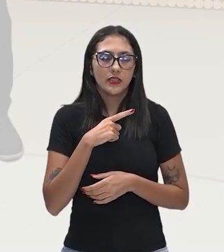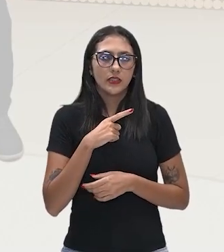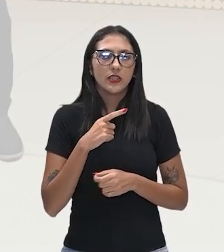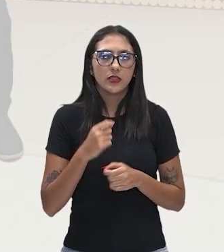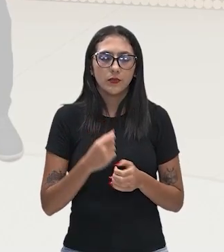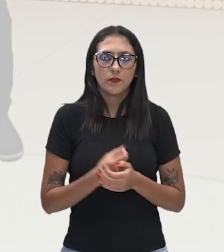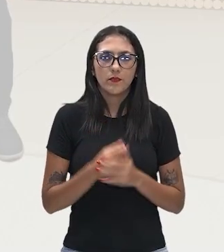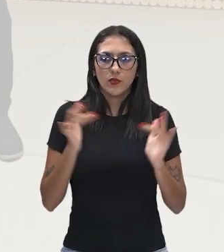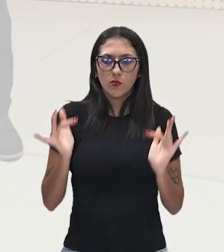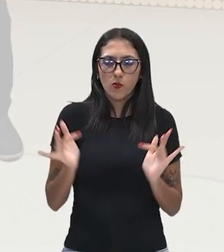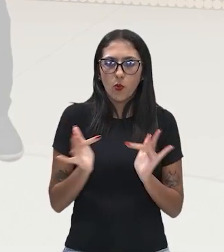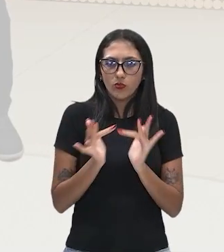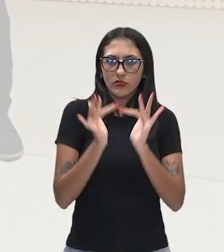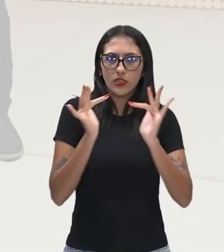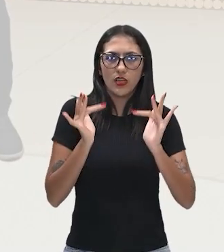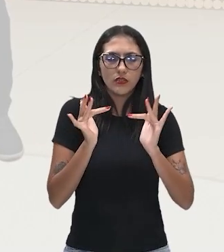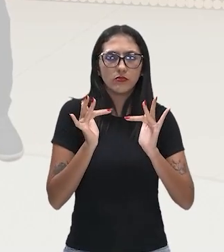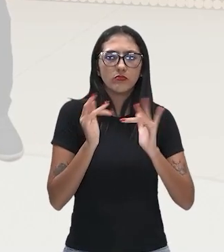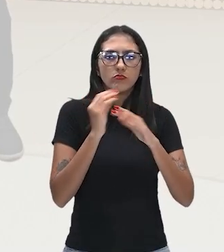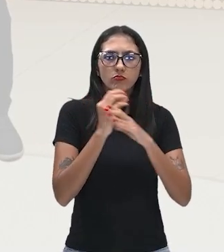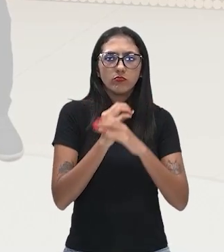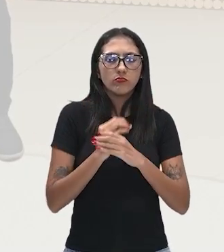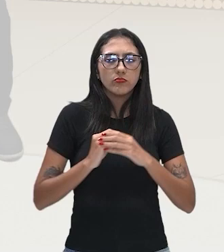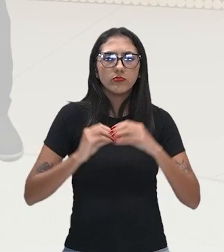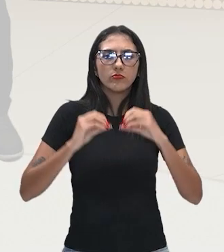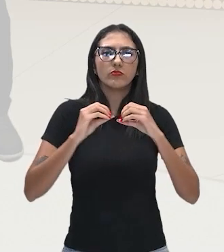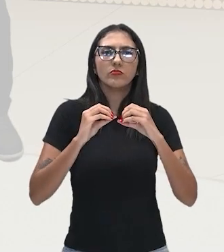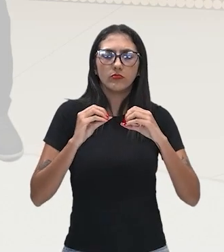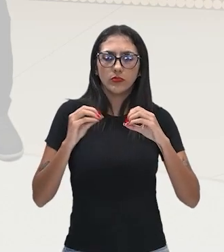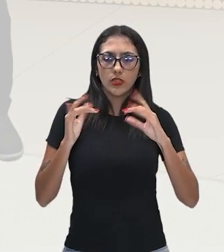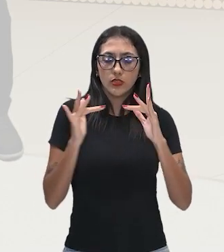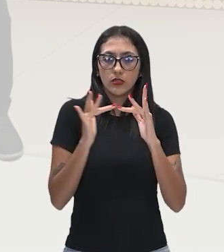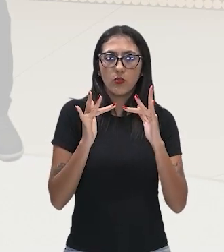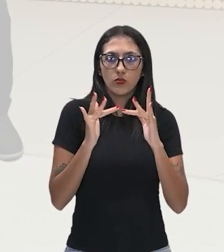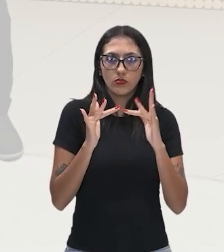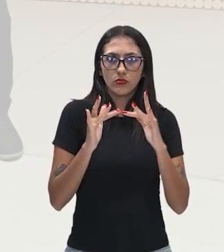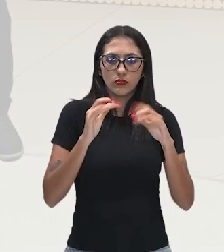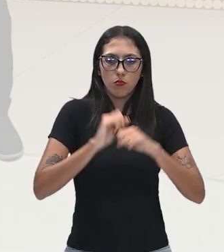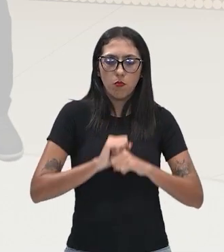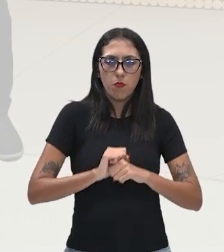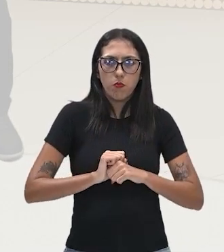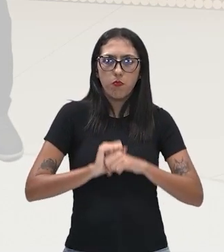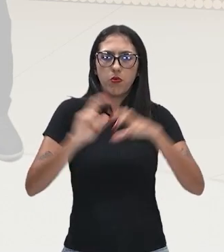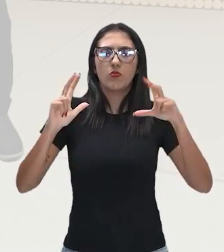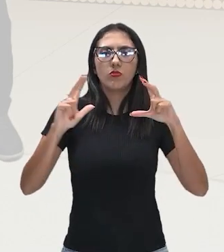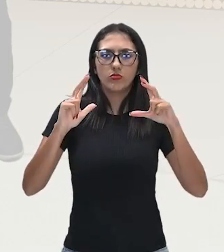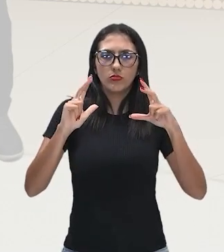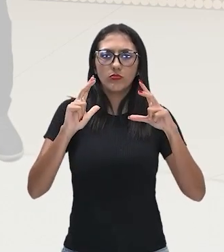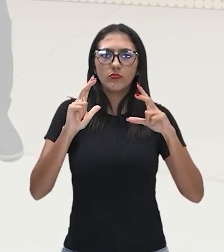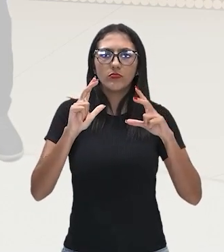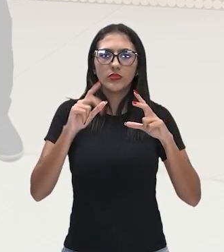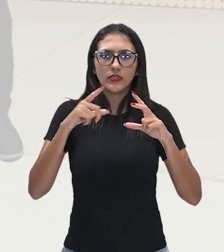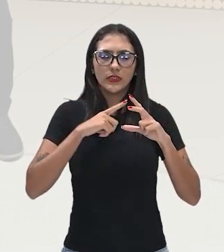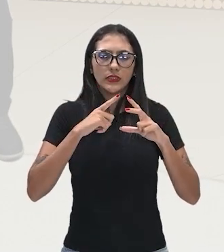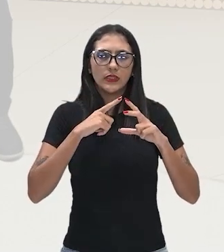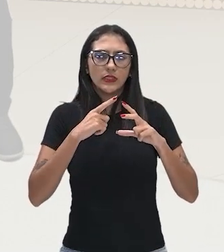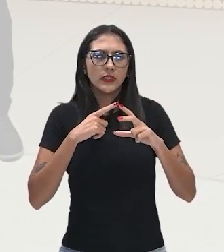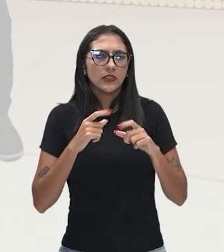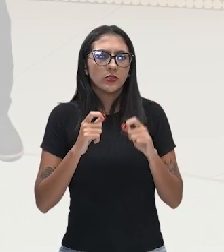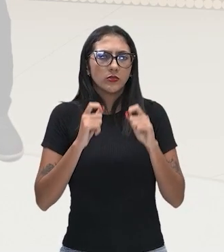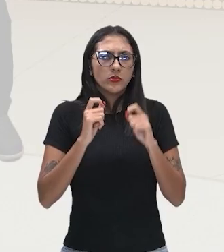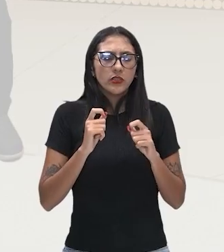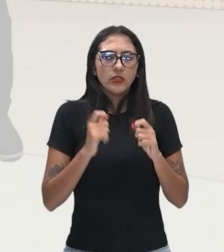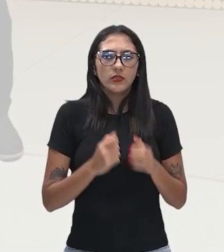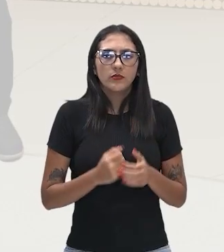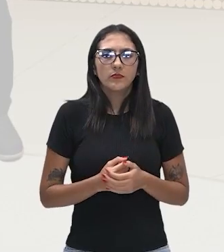uma explosão. Essa explosão, então, vai até a região onde a